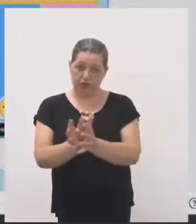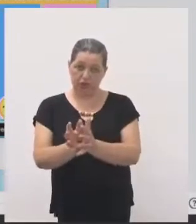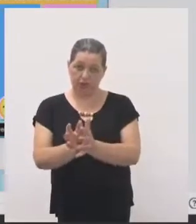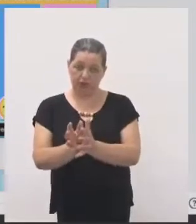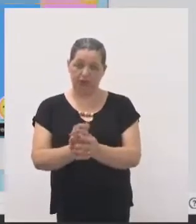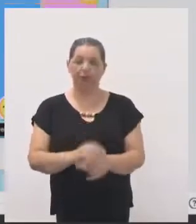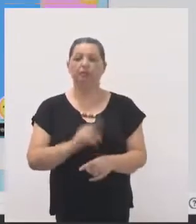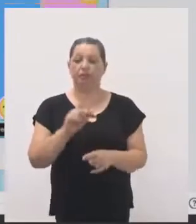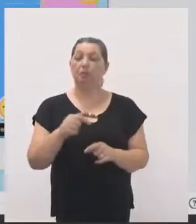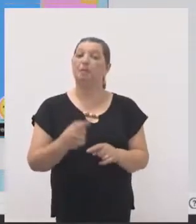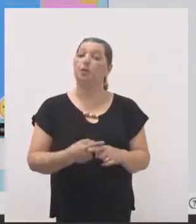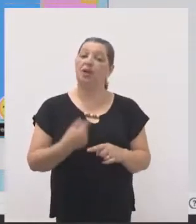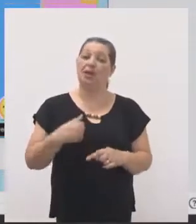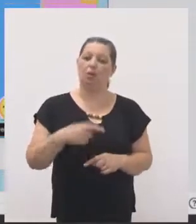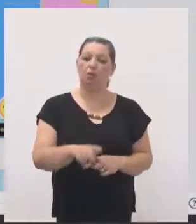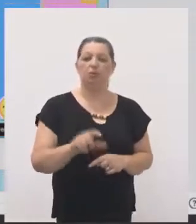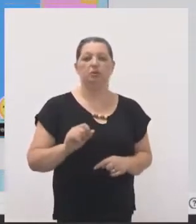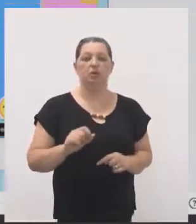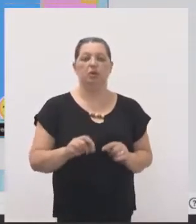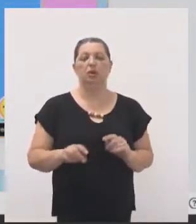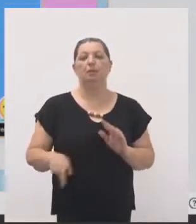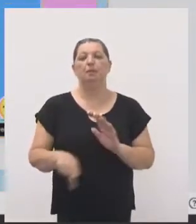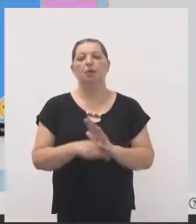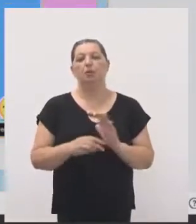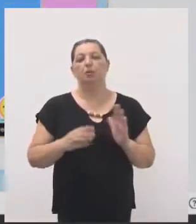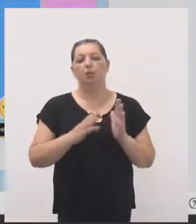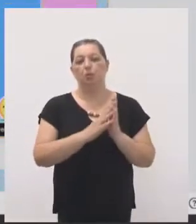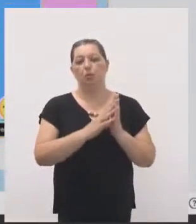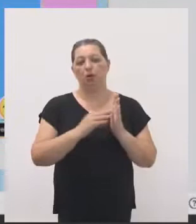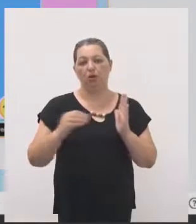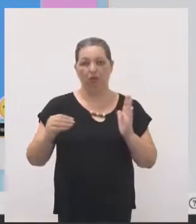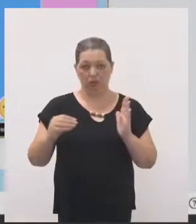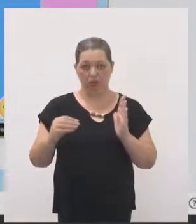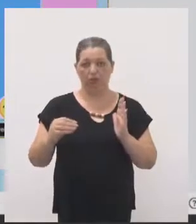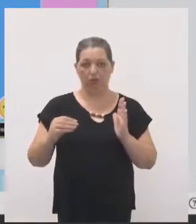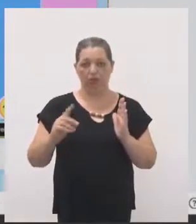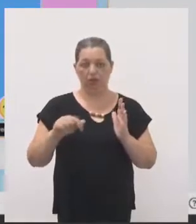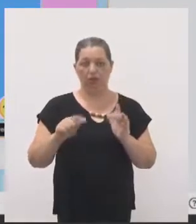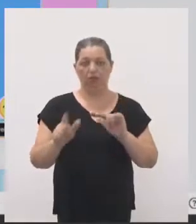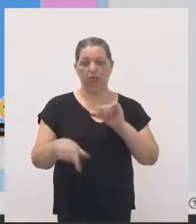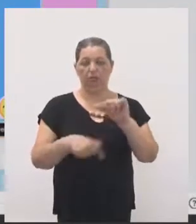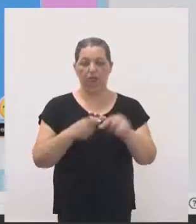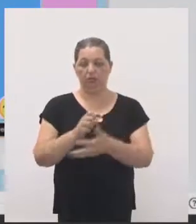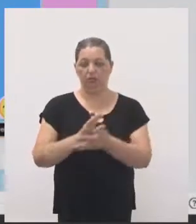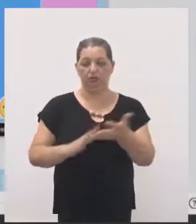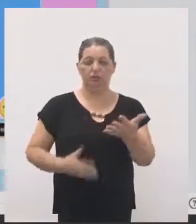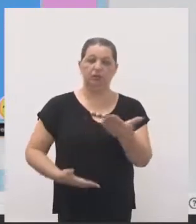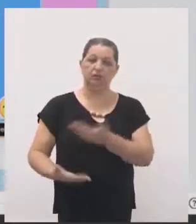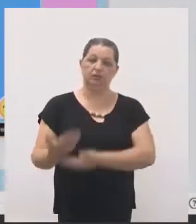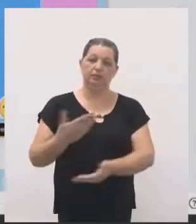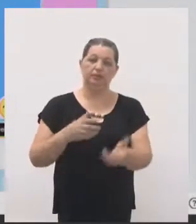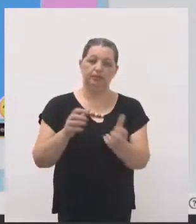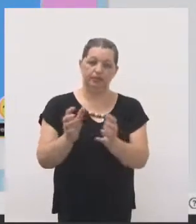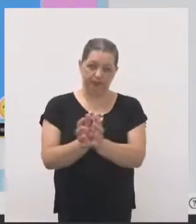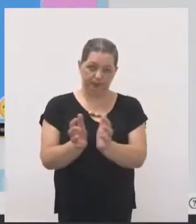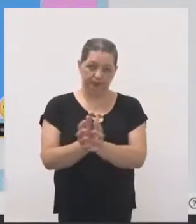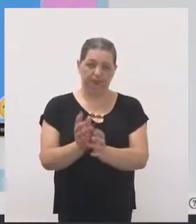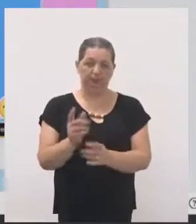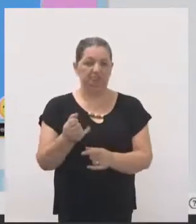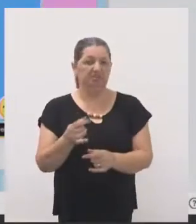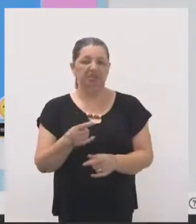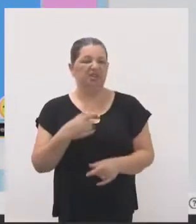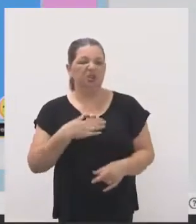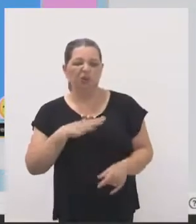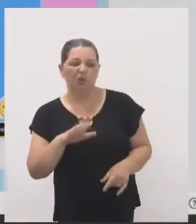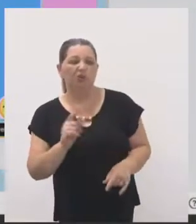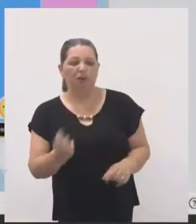porque eu escolhi, né, um modelinho de atividade colaborativa. Então, eu posso vir aqui, caso esse template não me agrade, eu